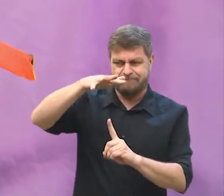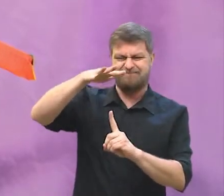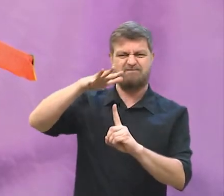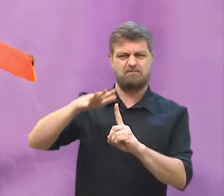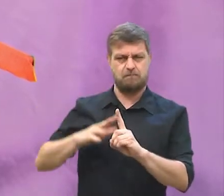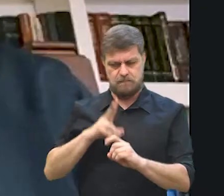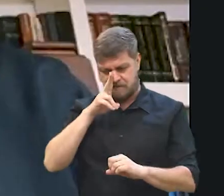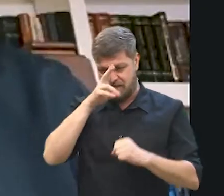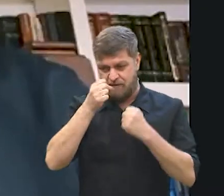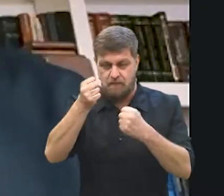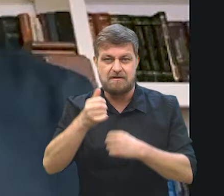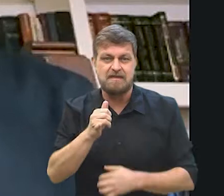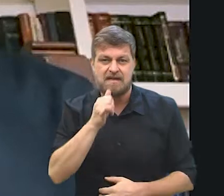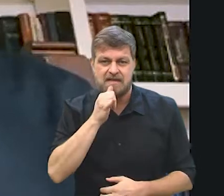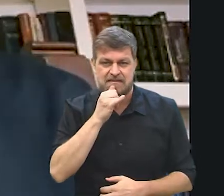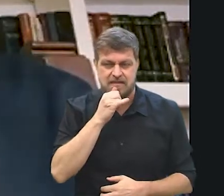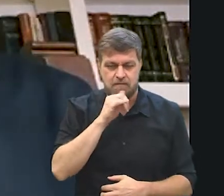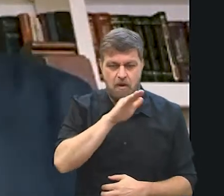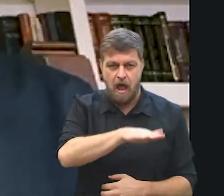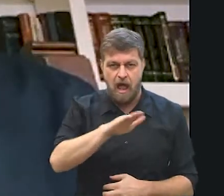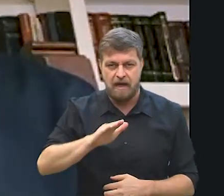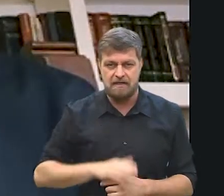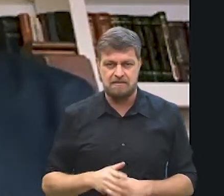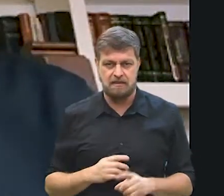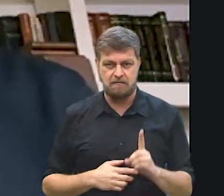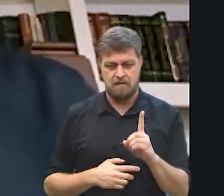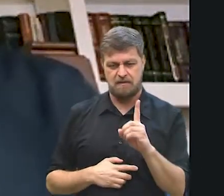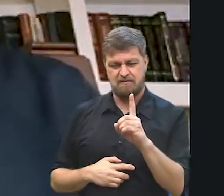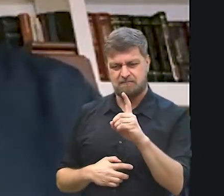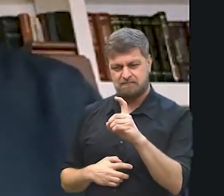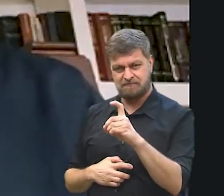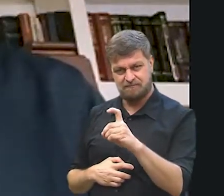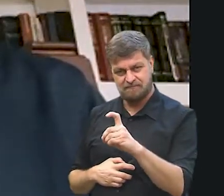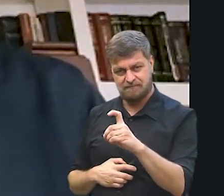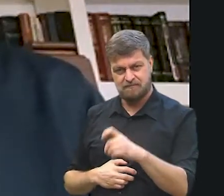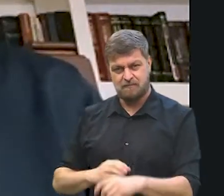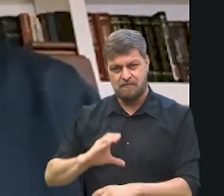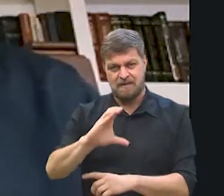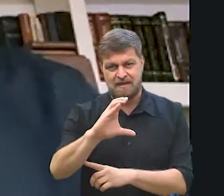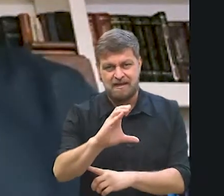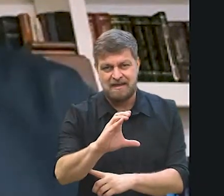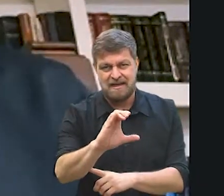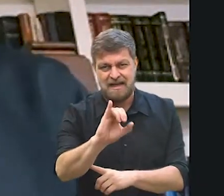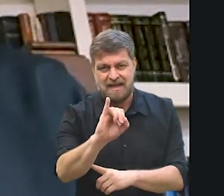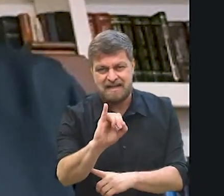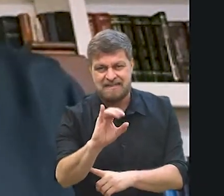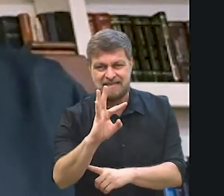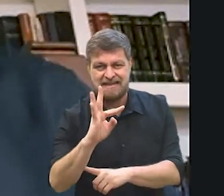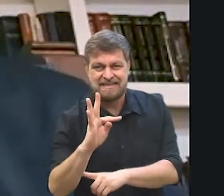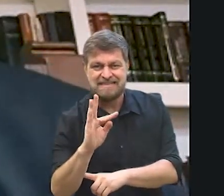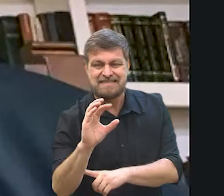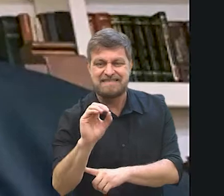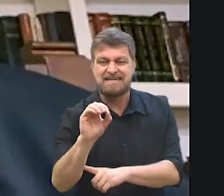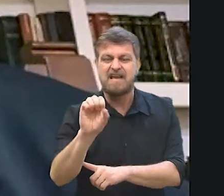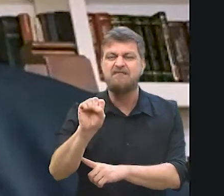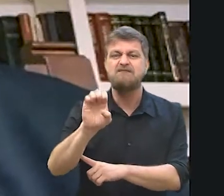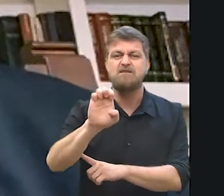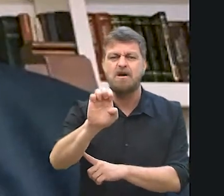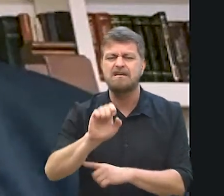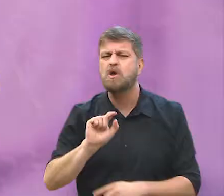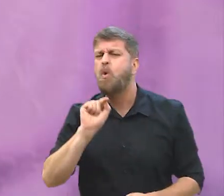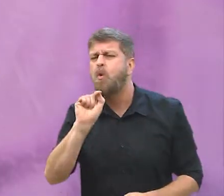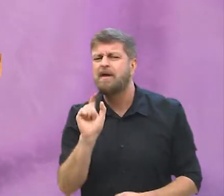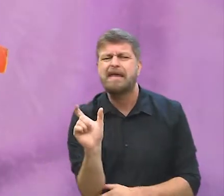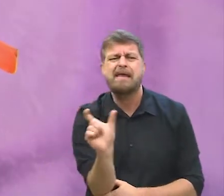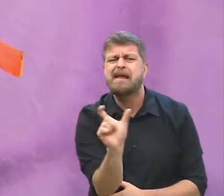por exemplo, a criança tem uma cifose, aquela corcunda, ou o jovem, ou o adulto, então ele vai ter muita dificuldade. O que